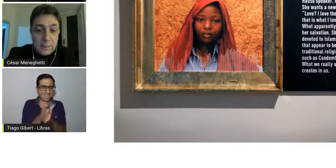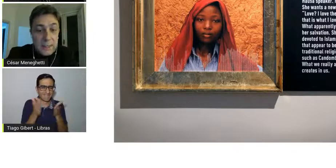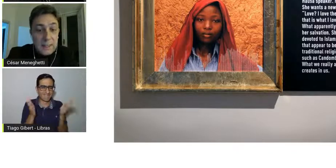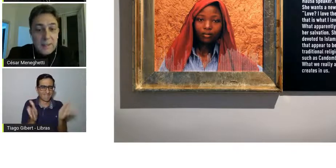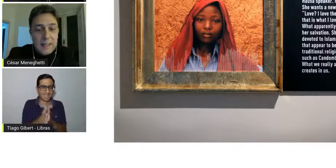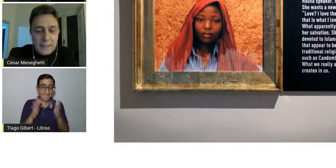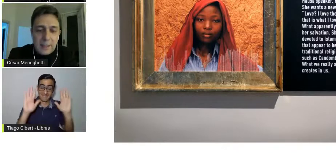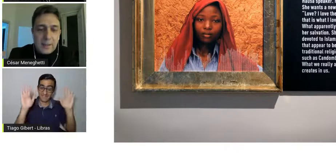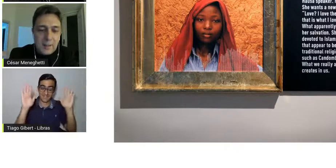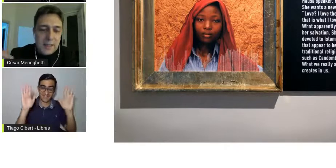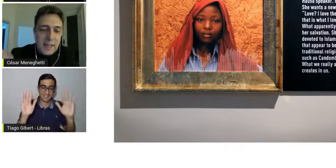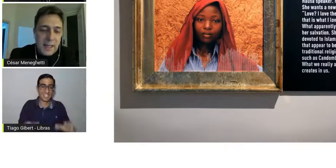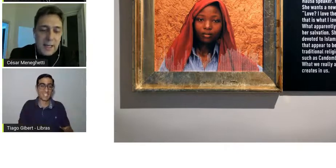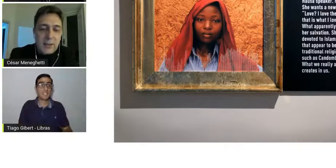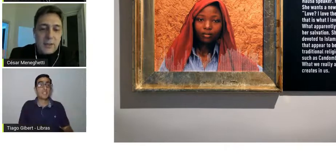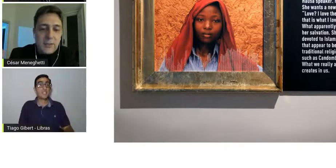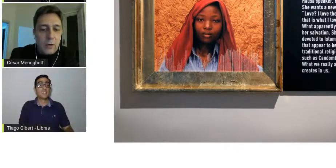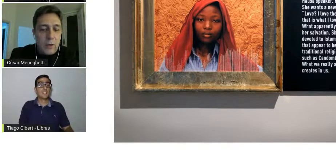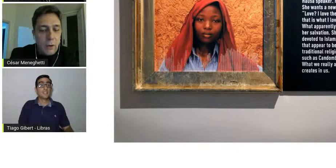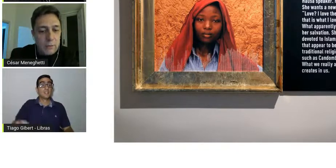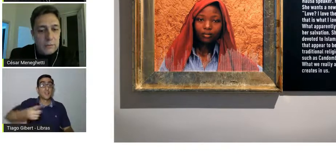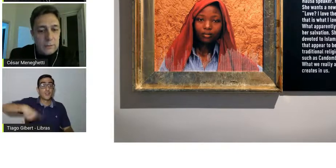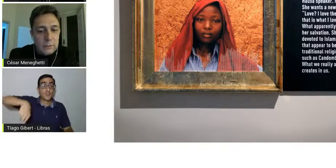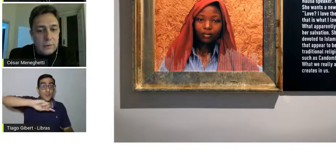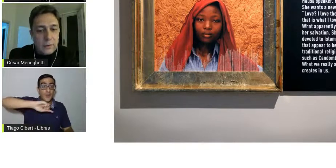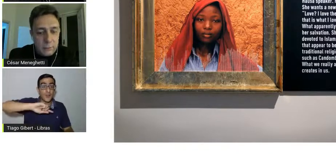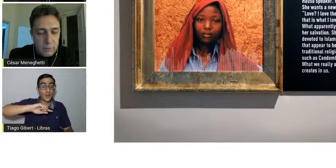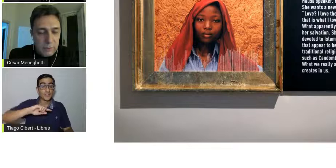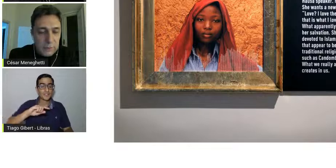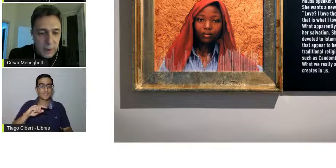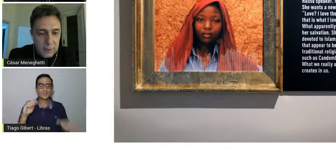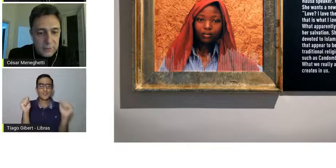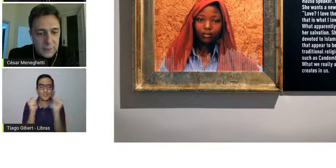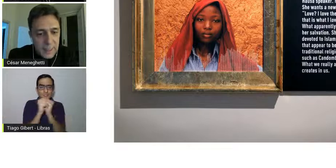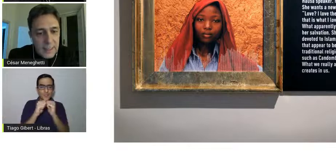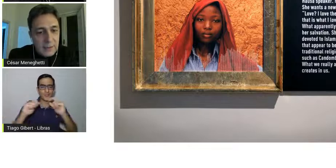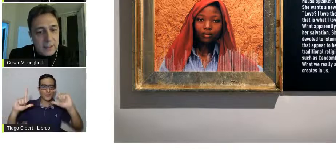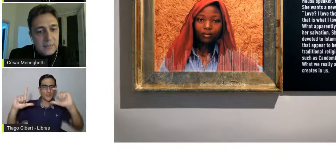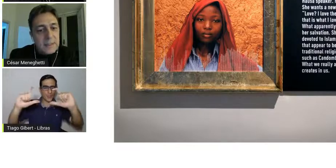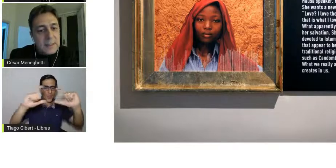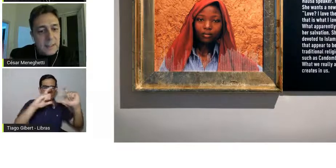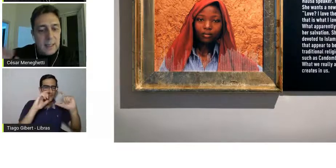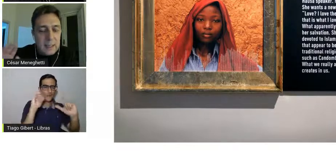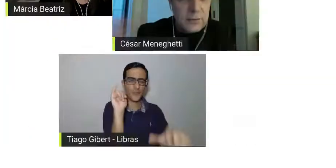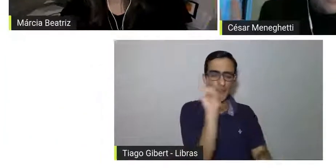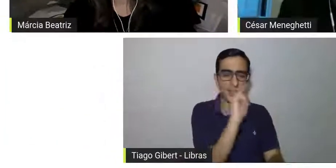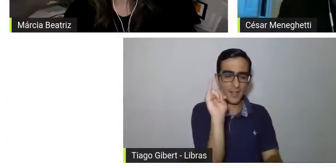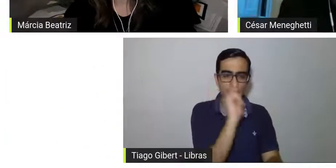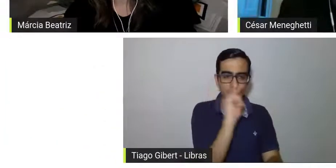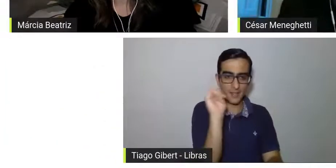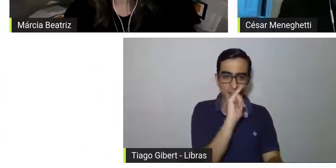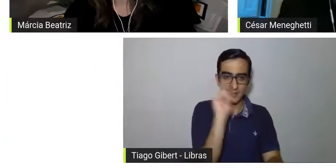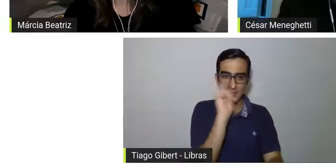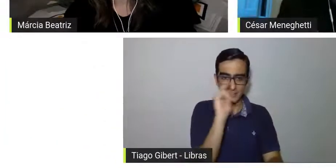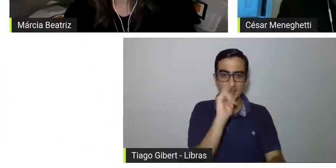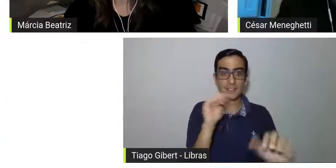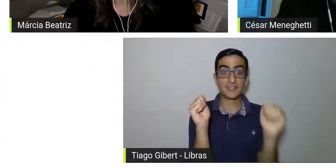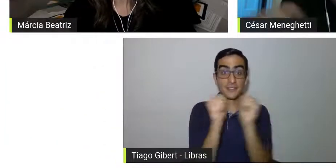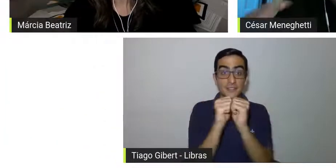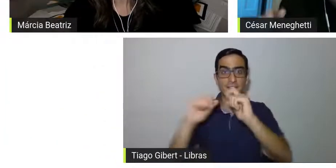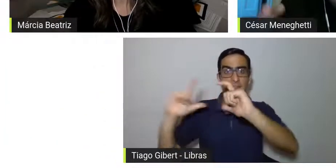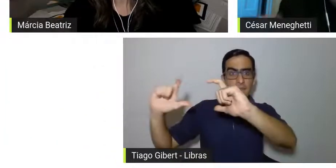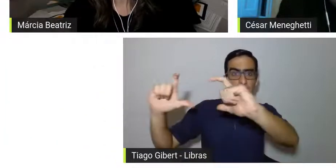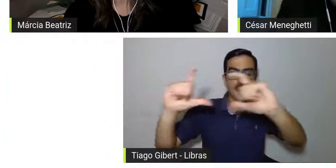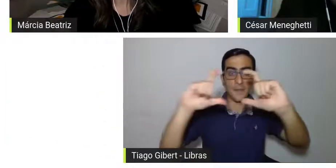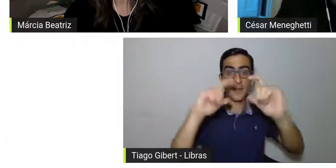ser. Mas assim, a gente foi com um fotógrafo italiano que fazia as fotos, que